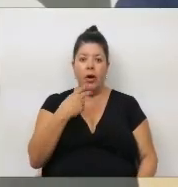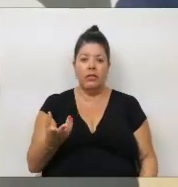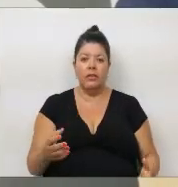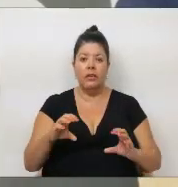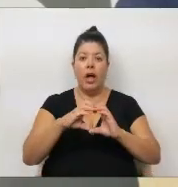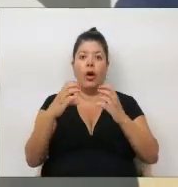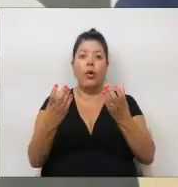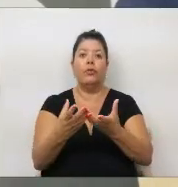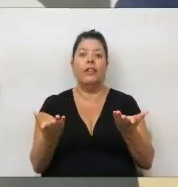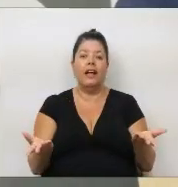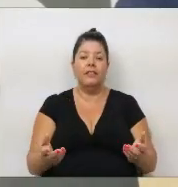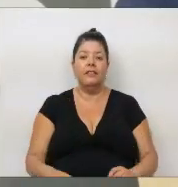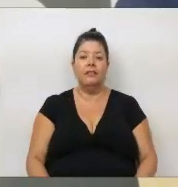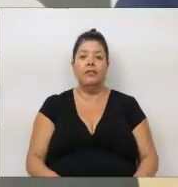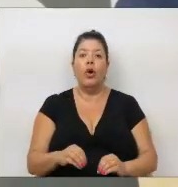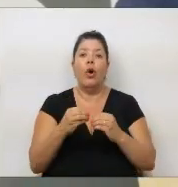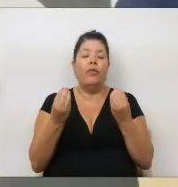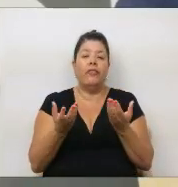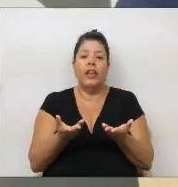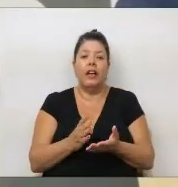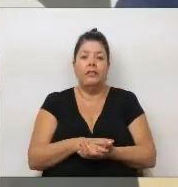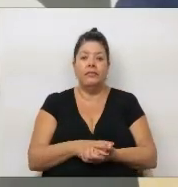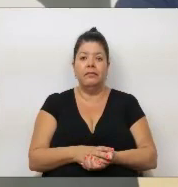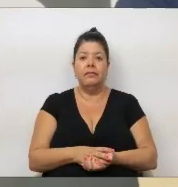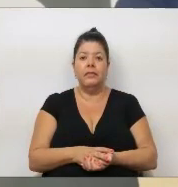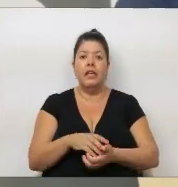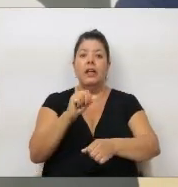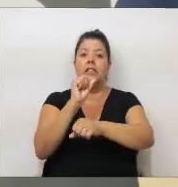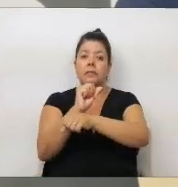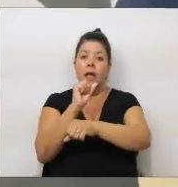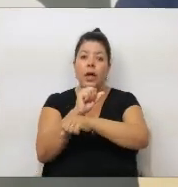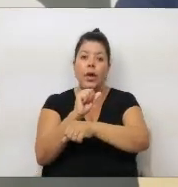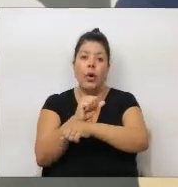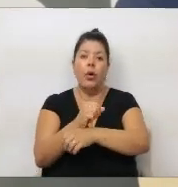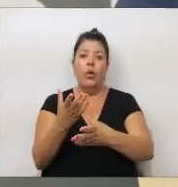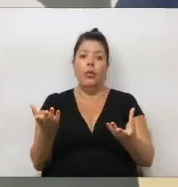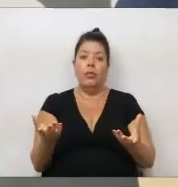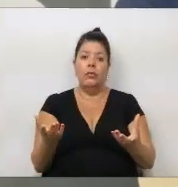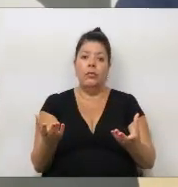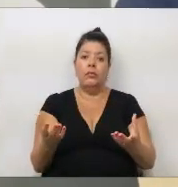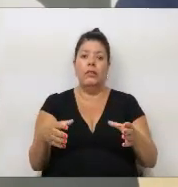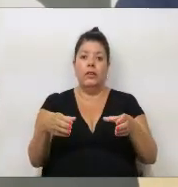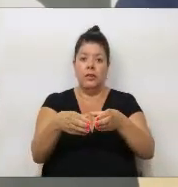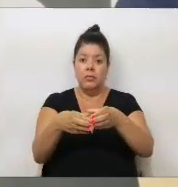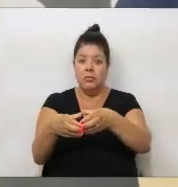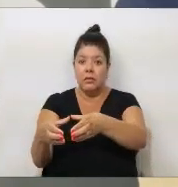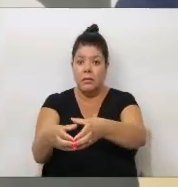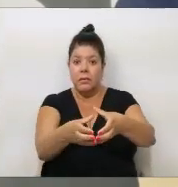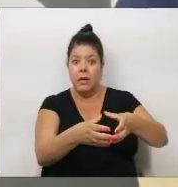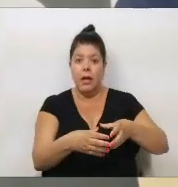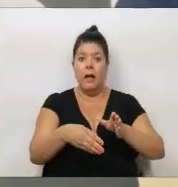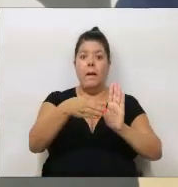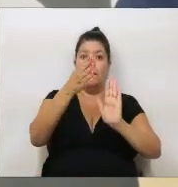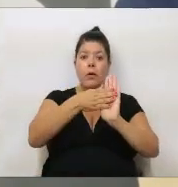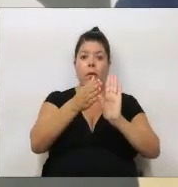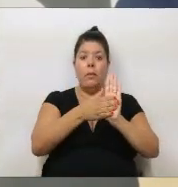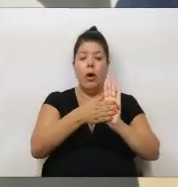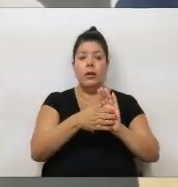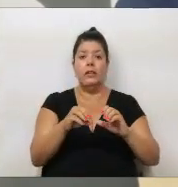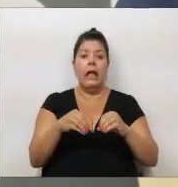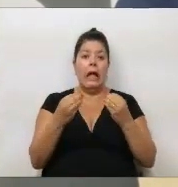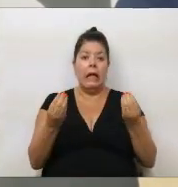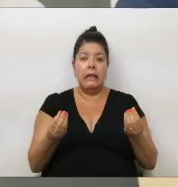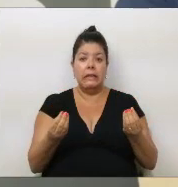comunidade, né? Que ouviu, que esperou durante todo esse tempo de campanha ou propostas, e aí tu vai trocar. Não, fulano, eu te dou um